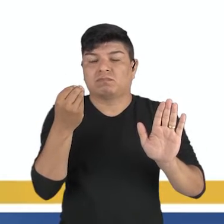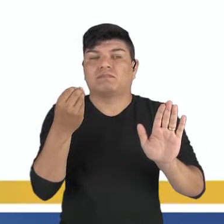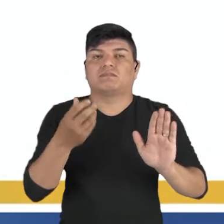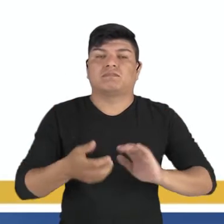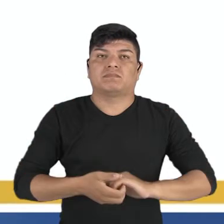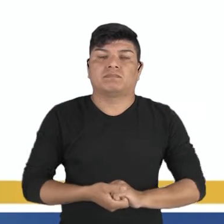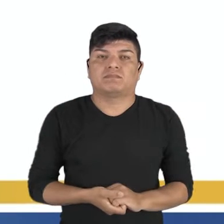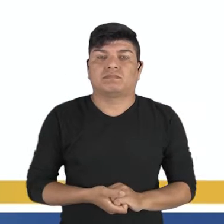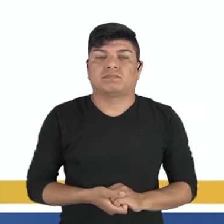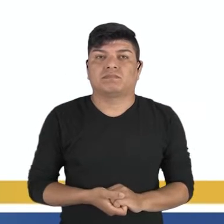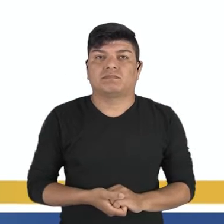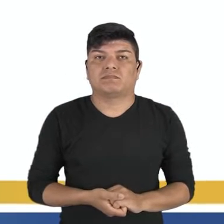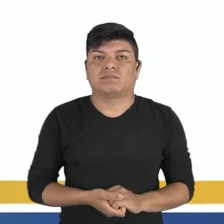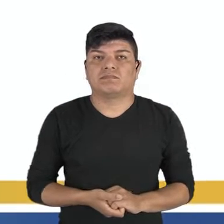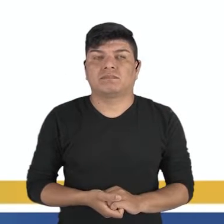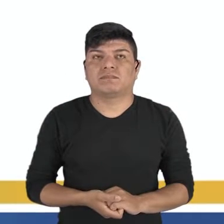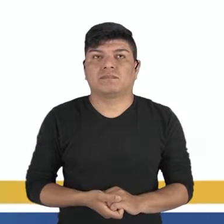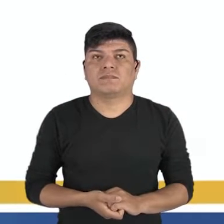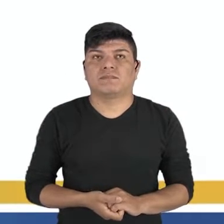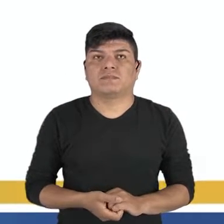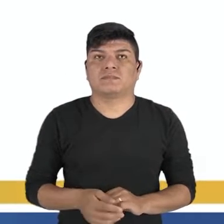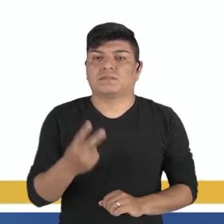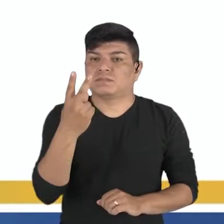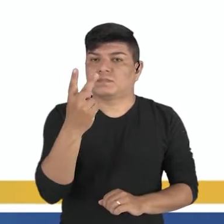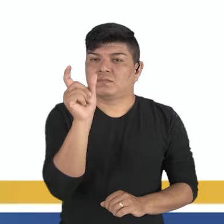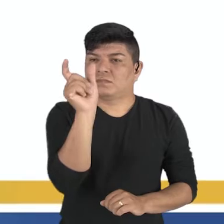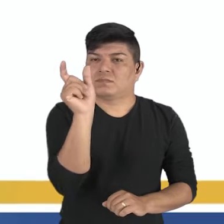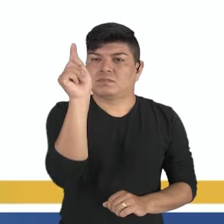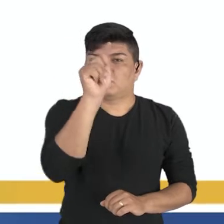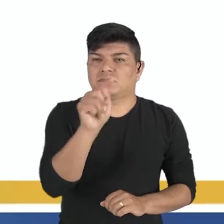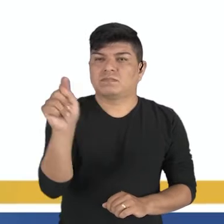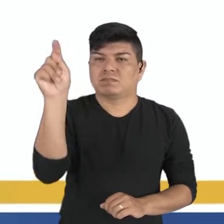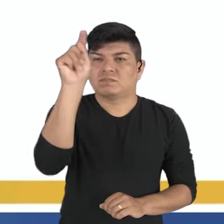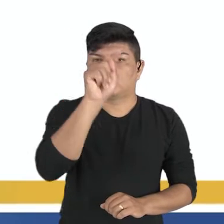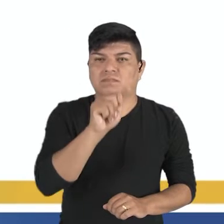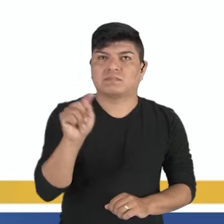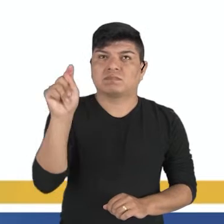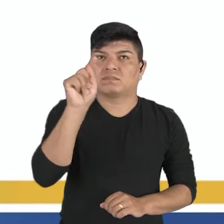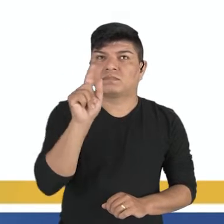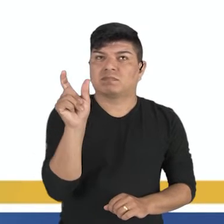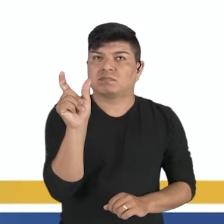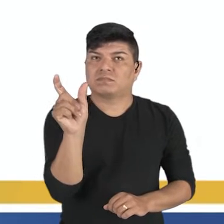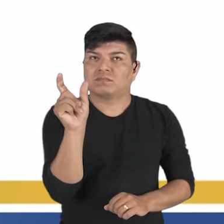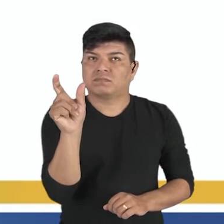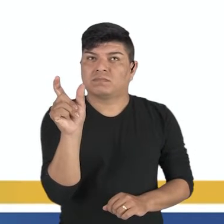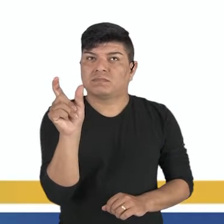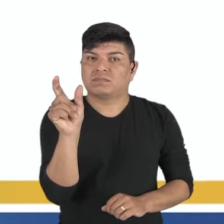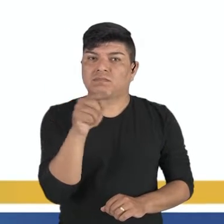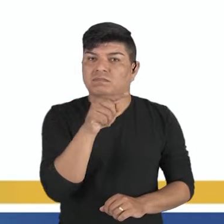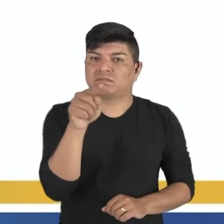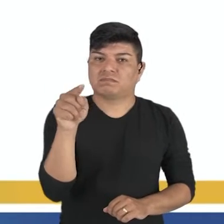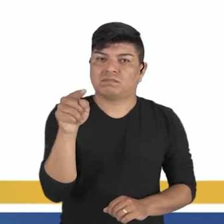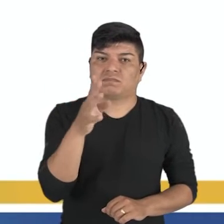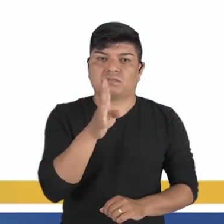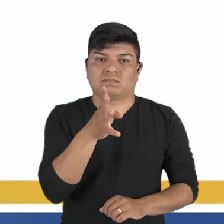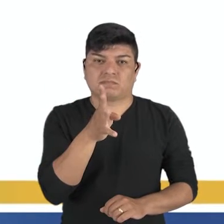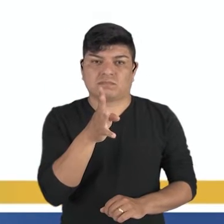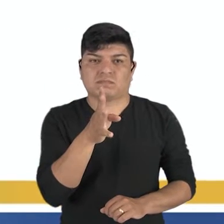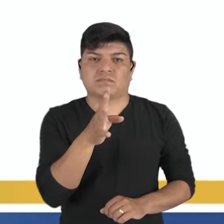coisa. E essas duas palavrinhas aí que eu circulei, são palavrinhas que provavelmente a gente